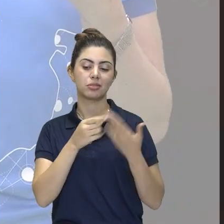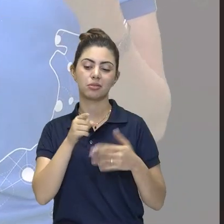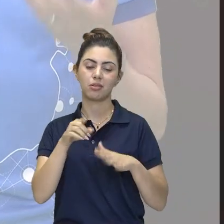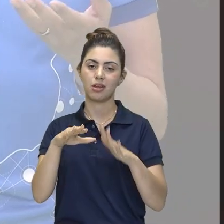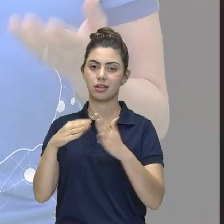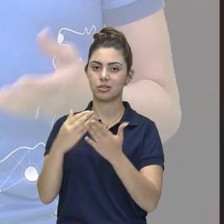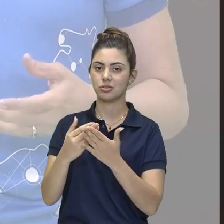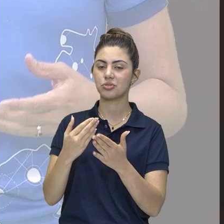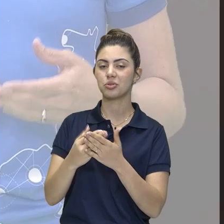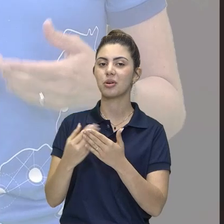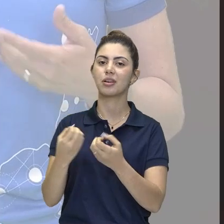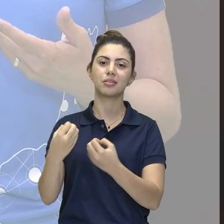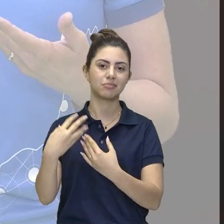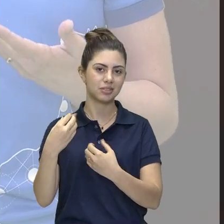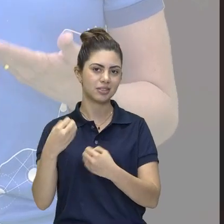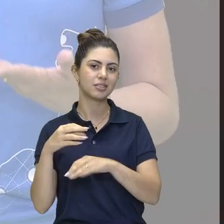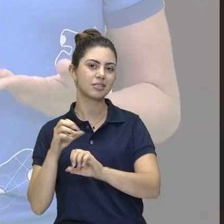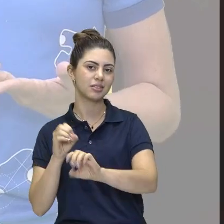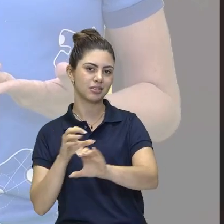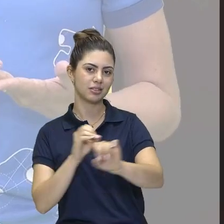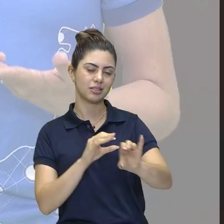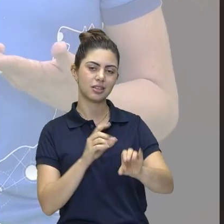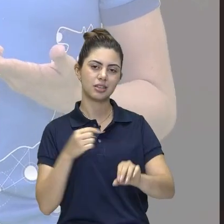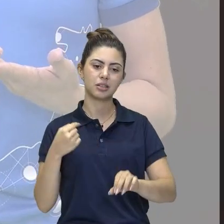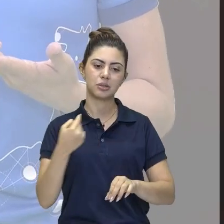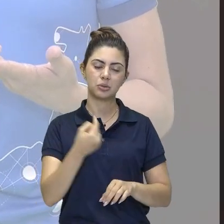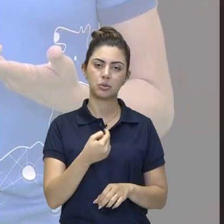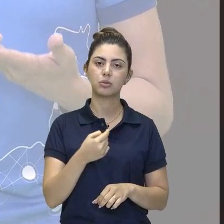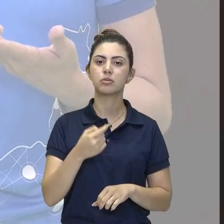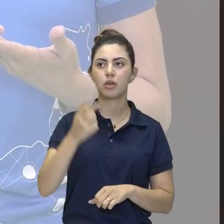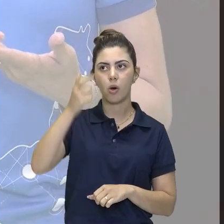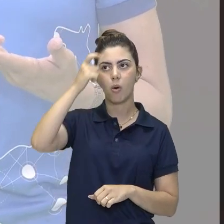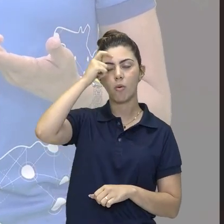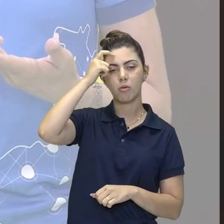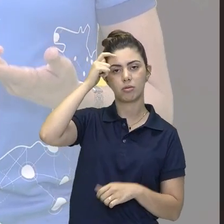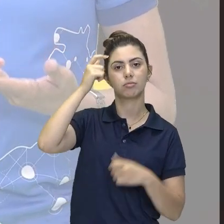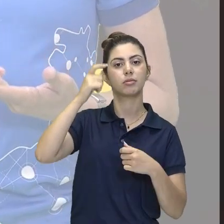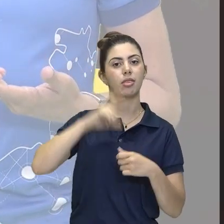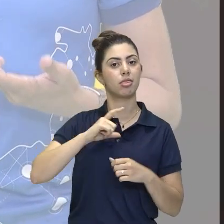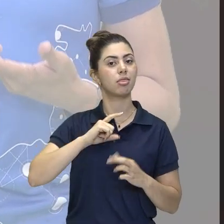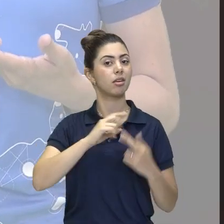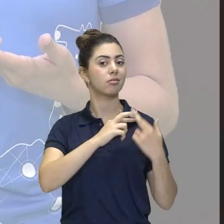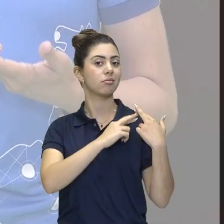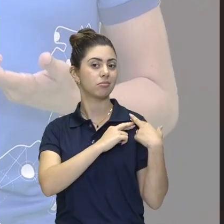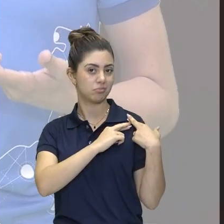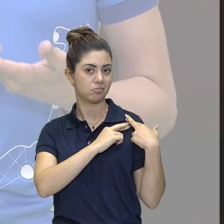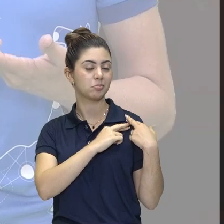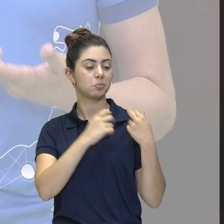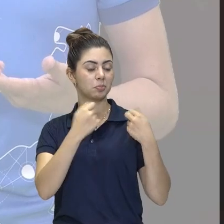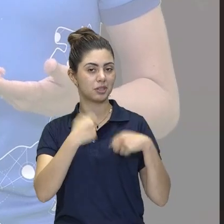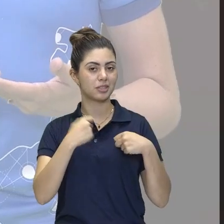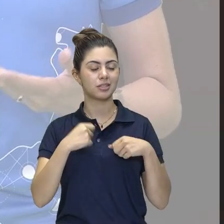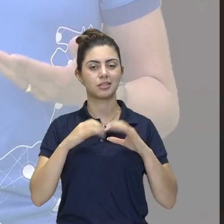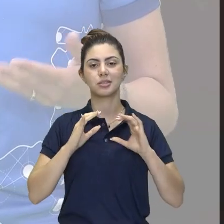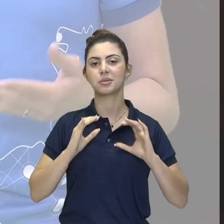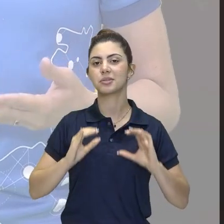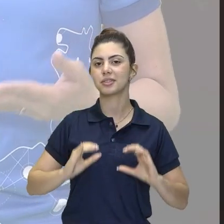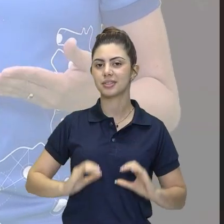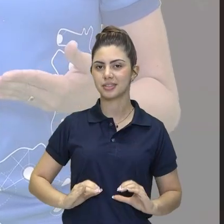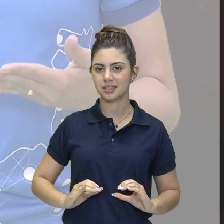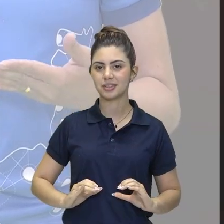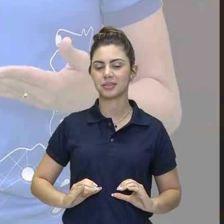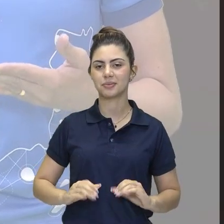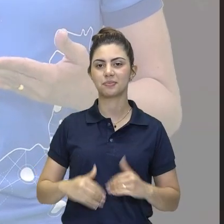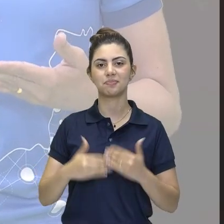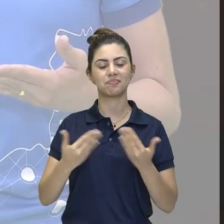esta noção, essa predisposição para esta formação cidadã, que é a